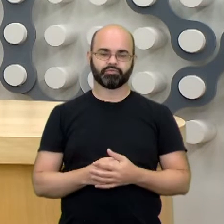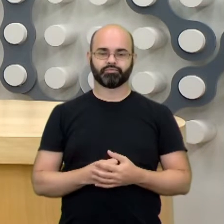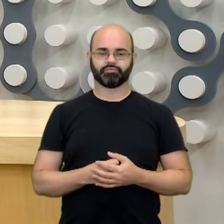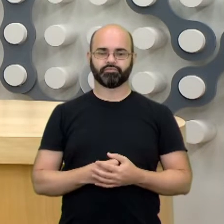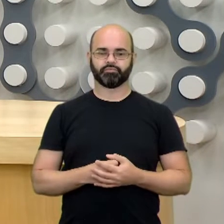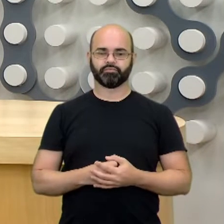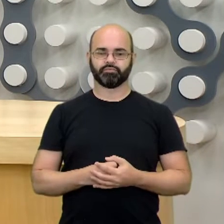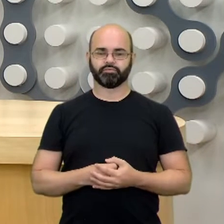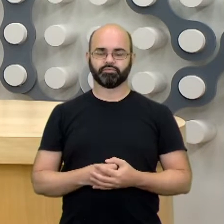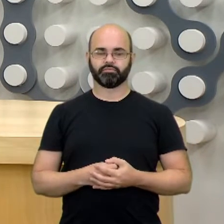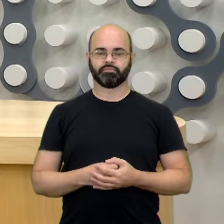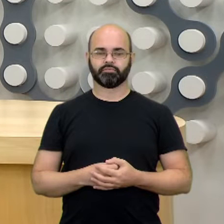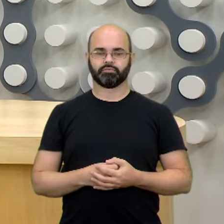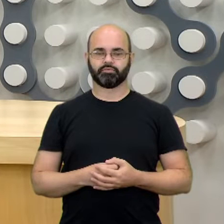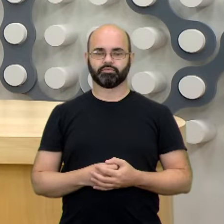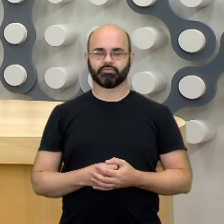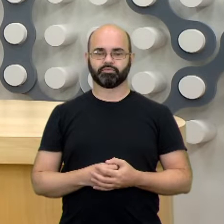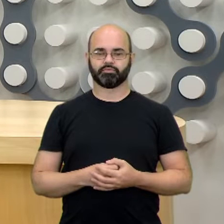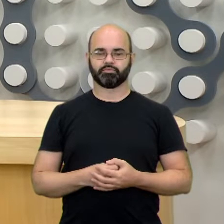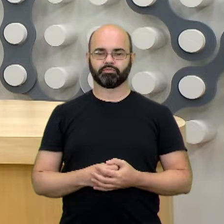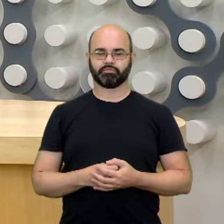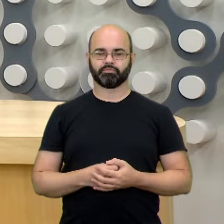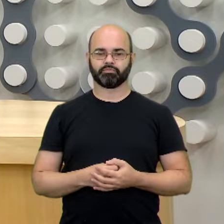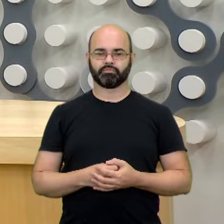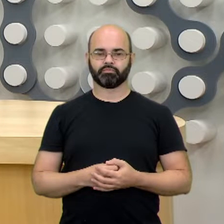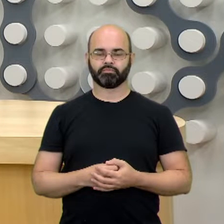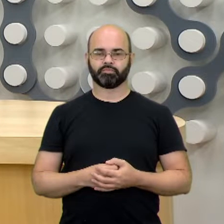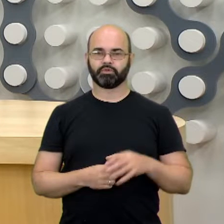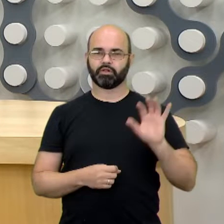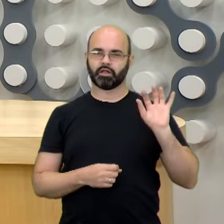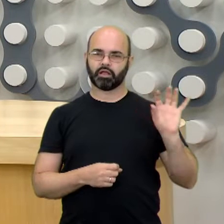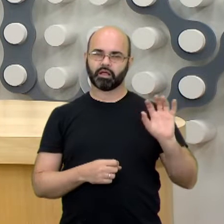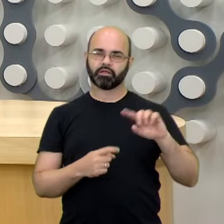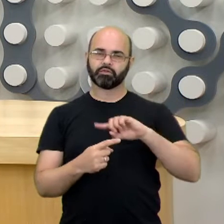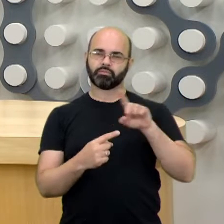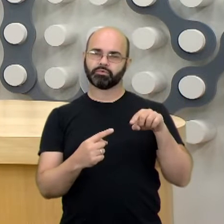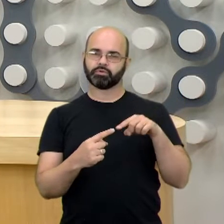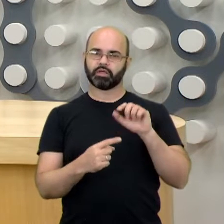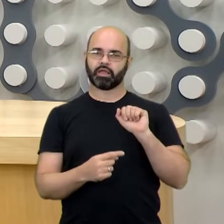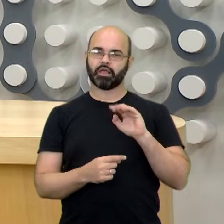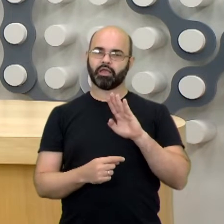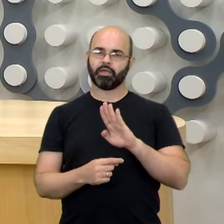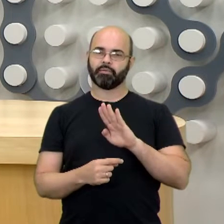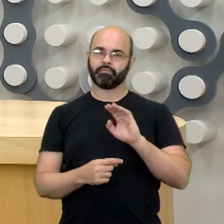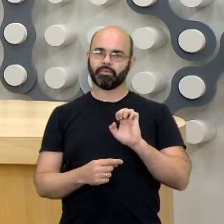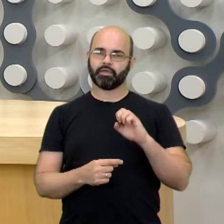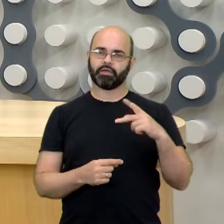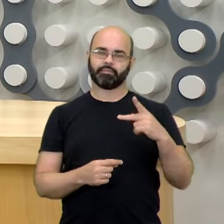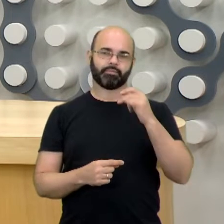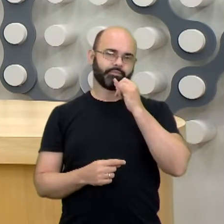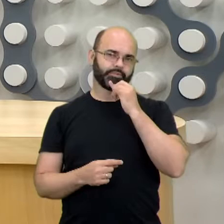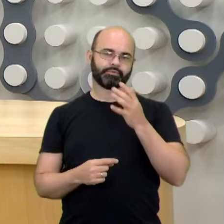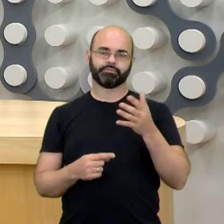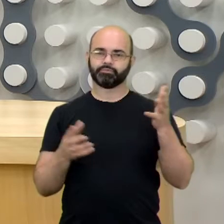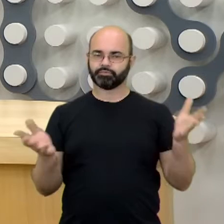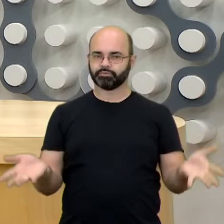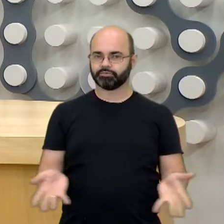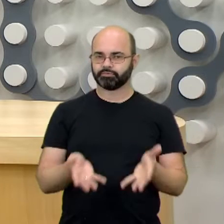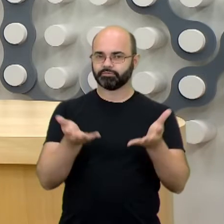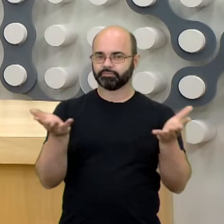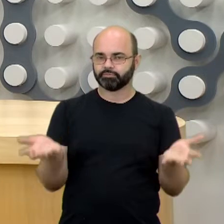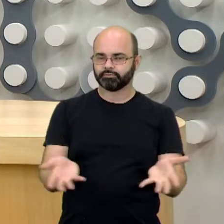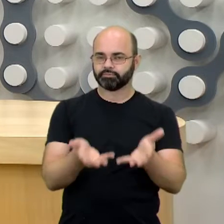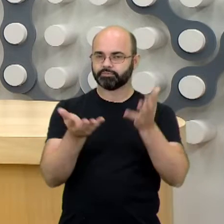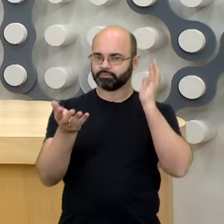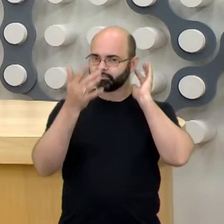para vocês, mas vou dizer o que, né, algumas características e alguns objetivos da ABEP. Por exemplo, promover através aí do